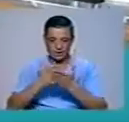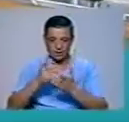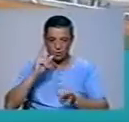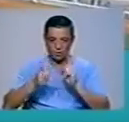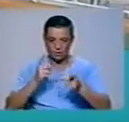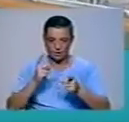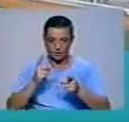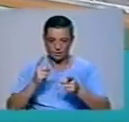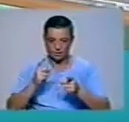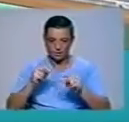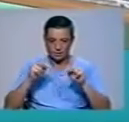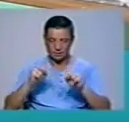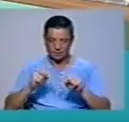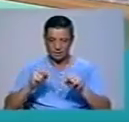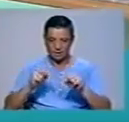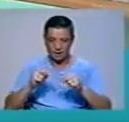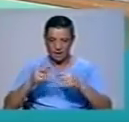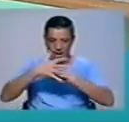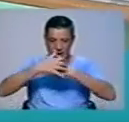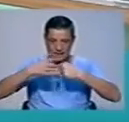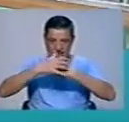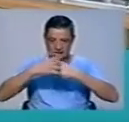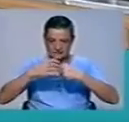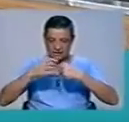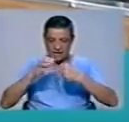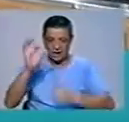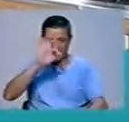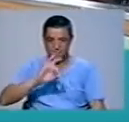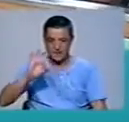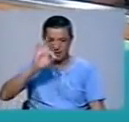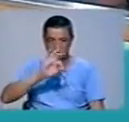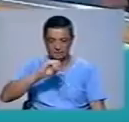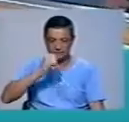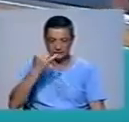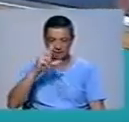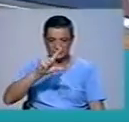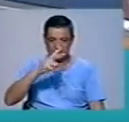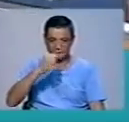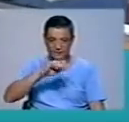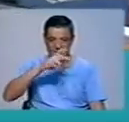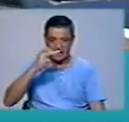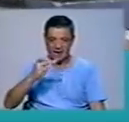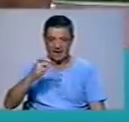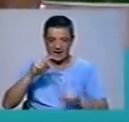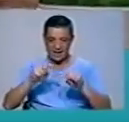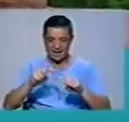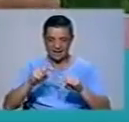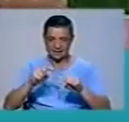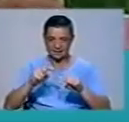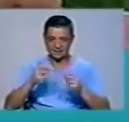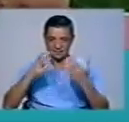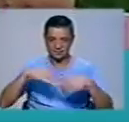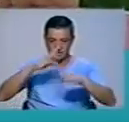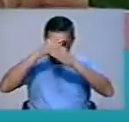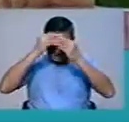tenho. A casquinha de limão, sabes? É um passo importante também na massa dos rissóis. Colocarmos a casquinha de limão e não nos